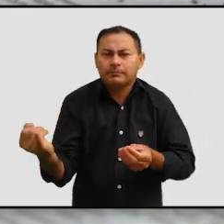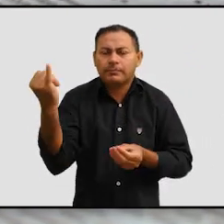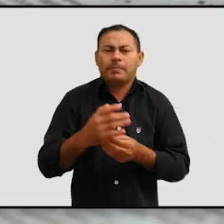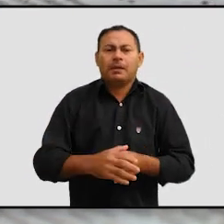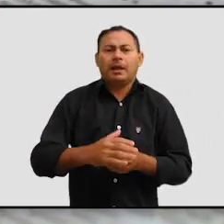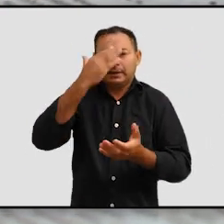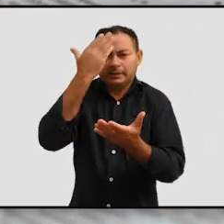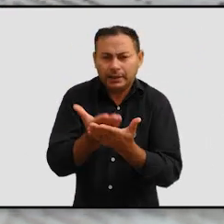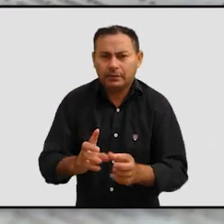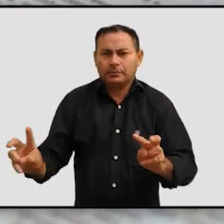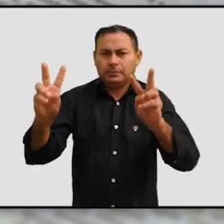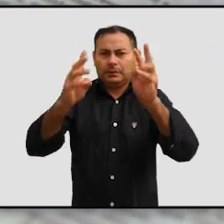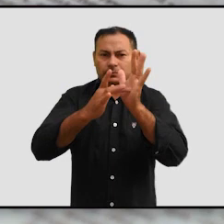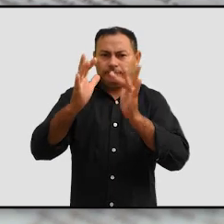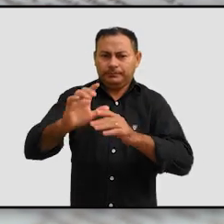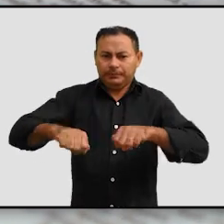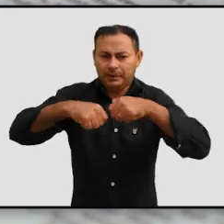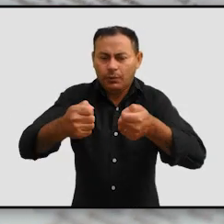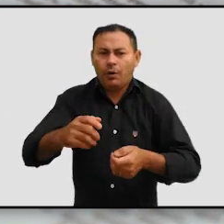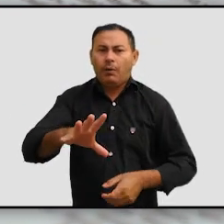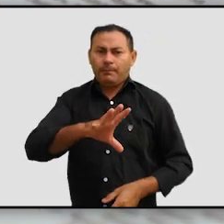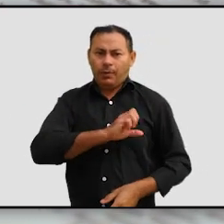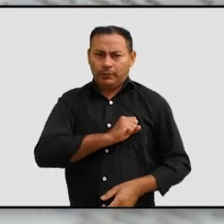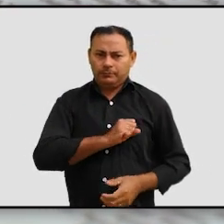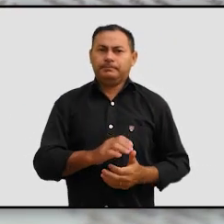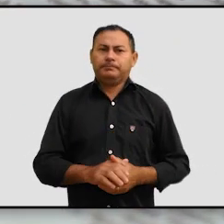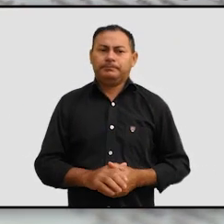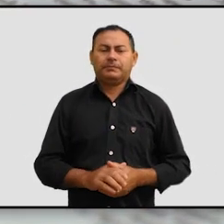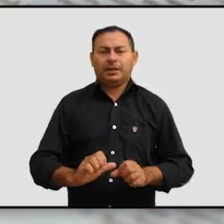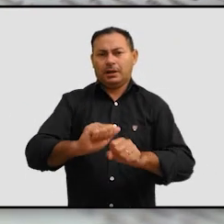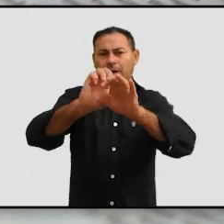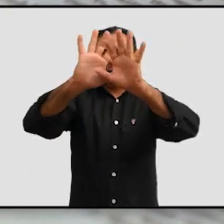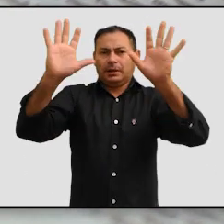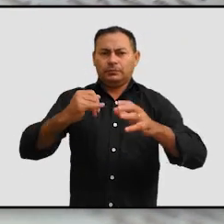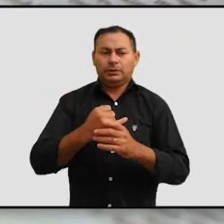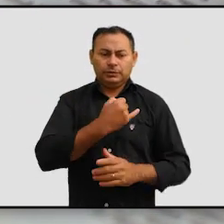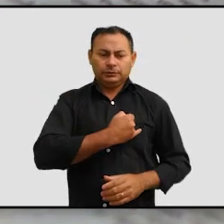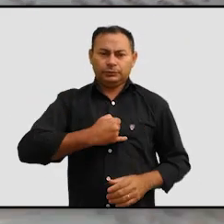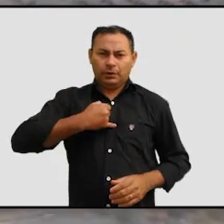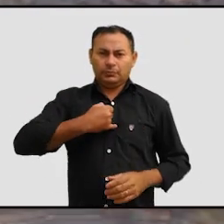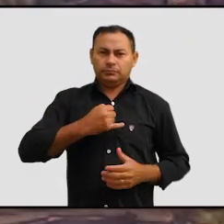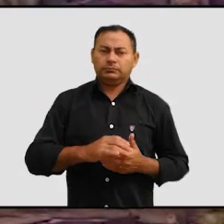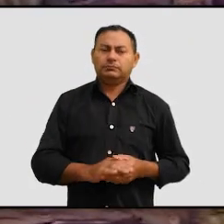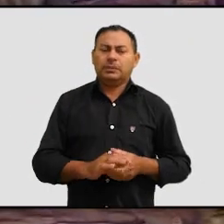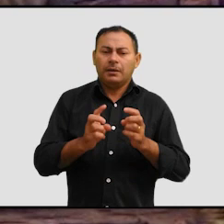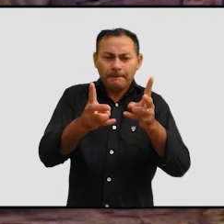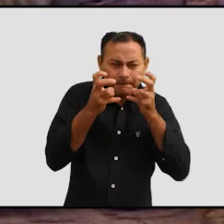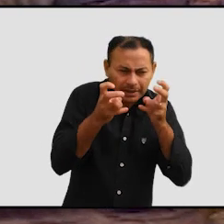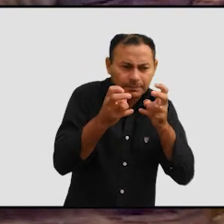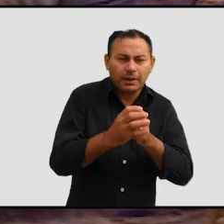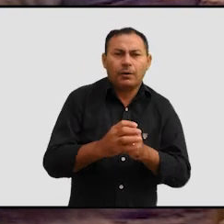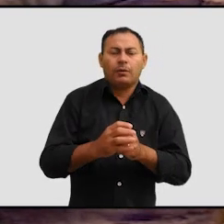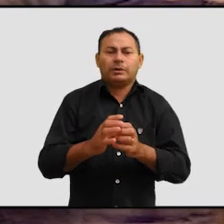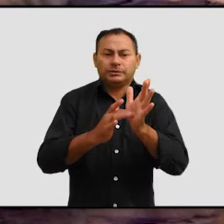como é importante confessarmos o valor que Jesus deu ao amor. É evidente que João captou a visão que Jesus tinha